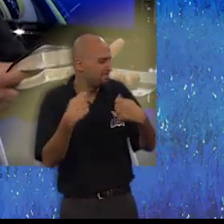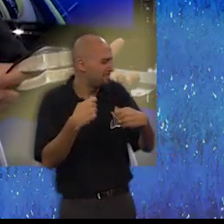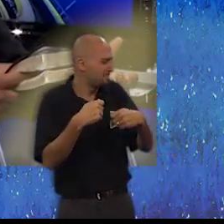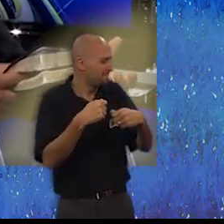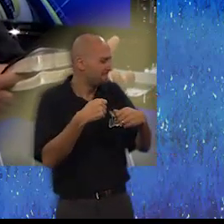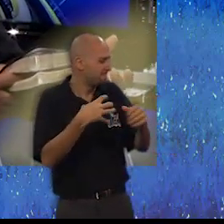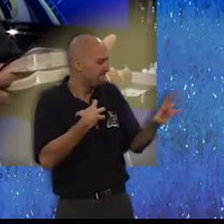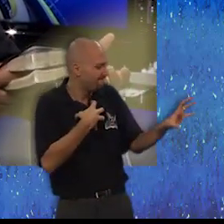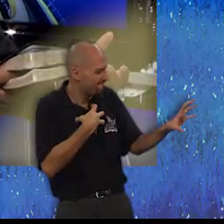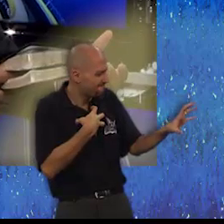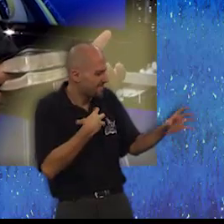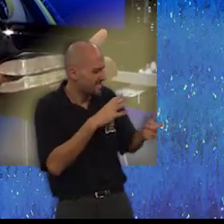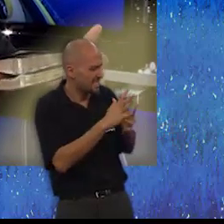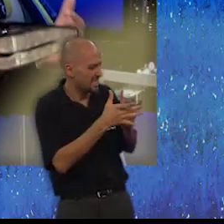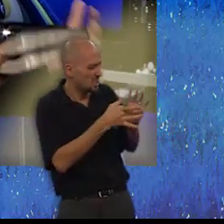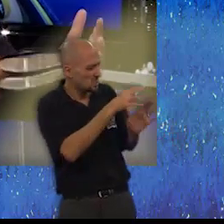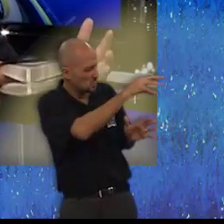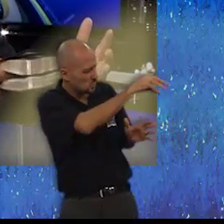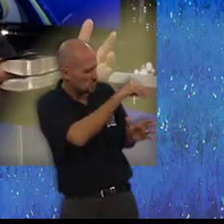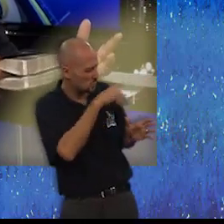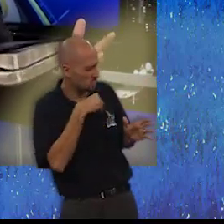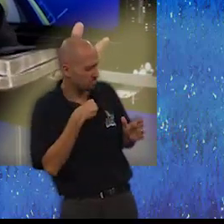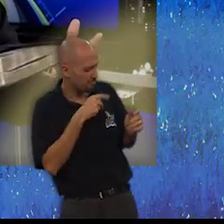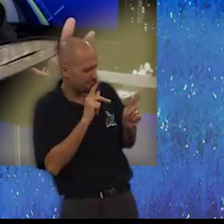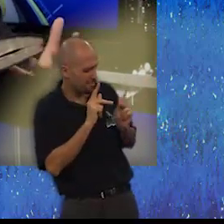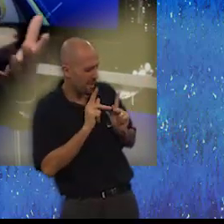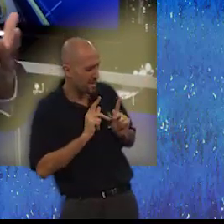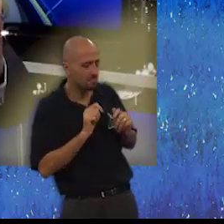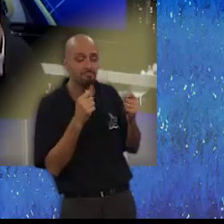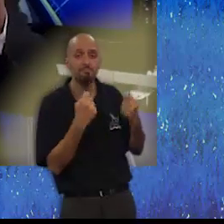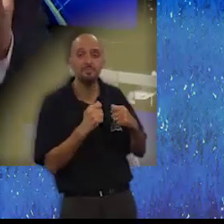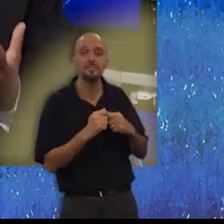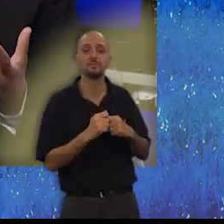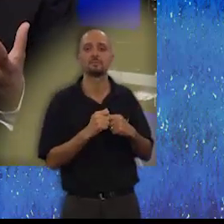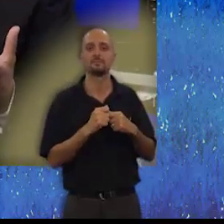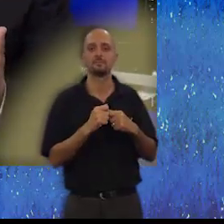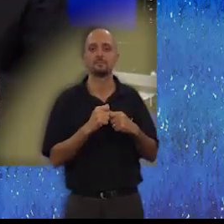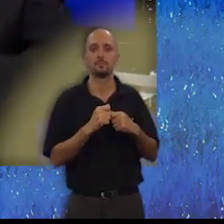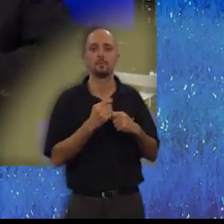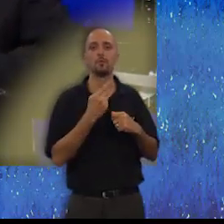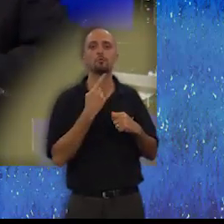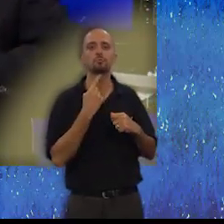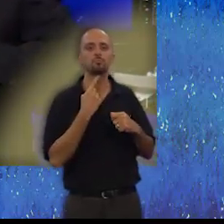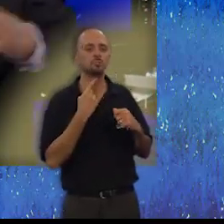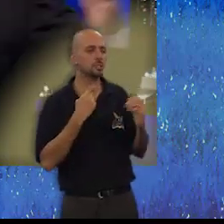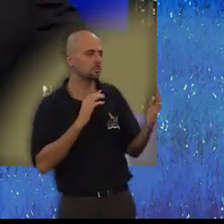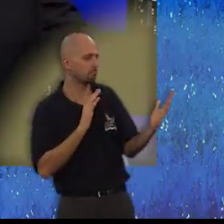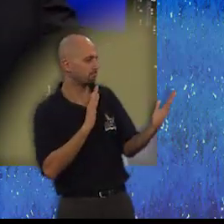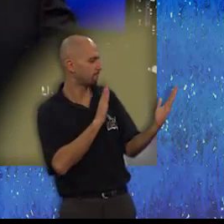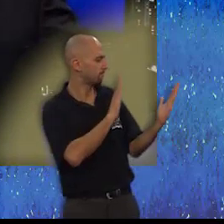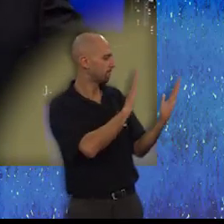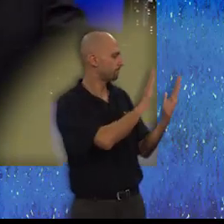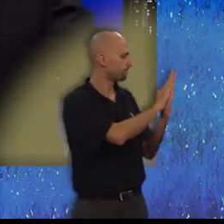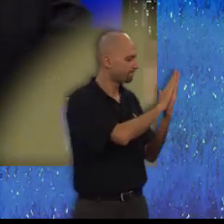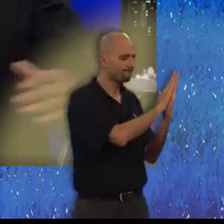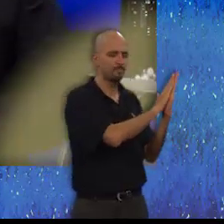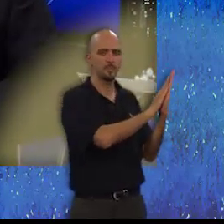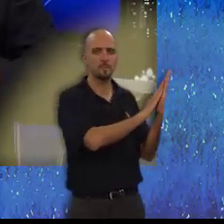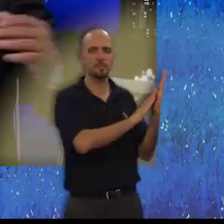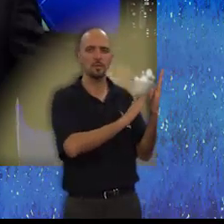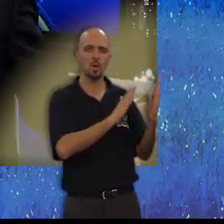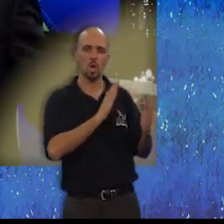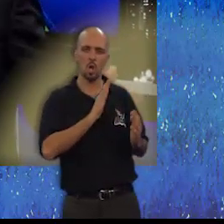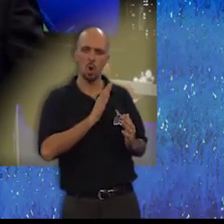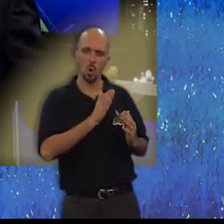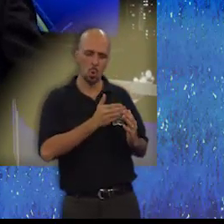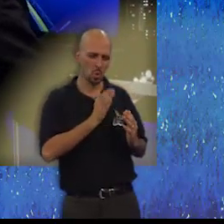Jesus. E naquela noite, ele queria chegar diante de Jesus e queria abrir o seu coração, queria